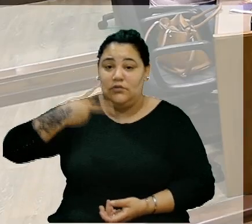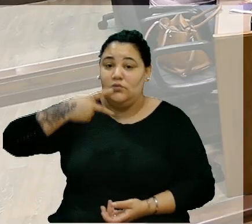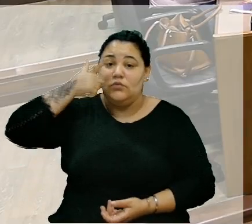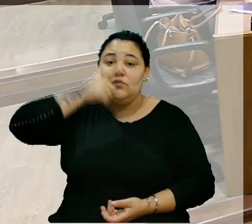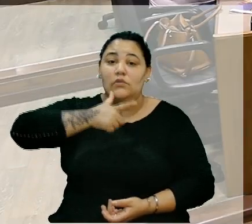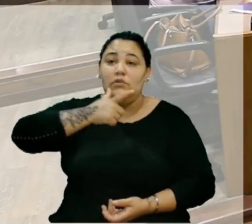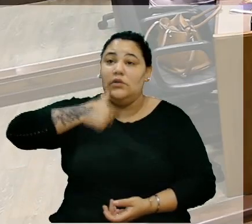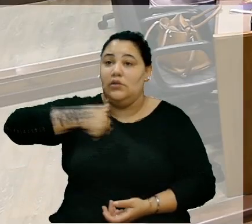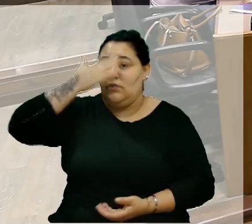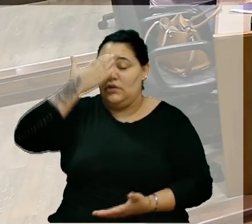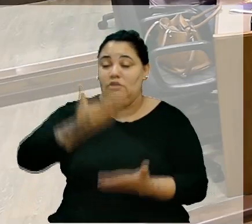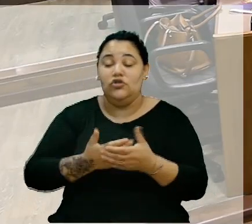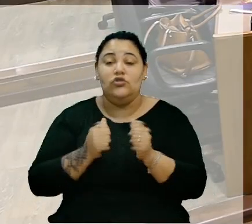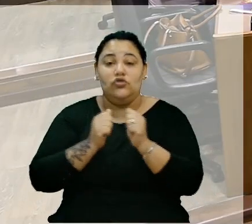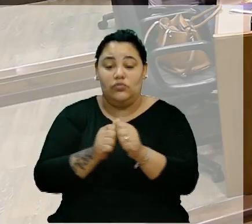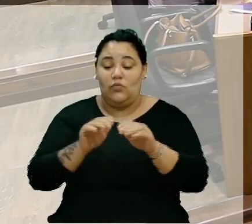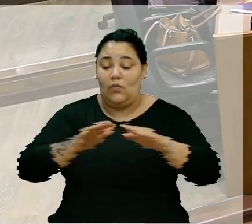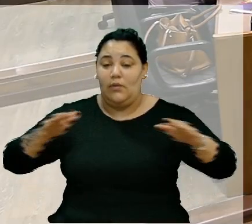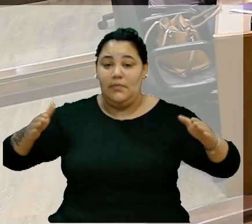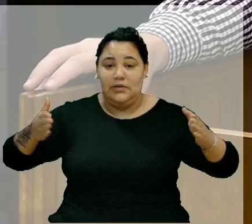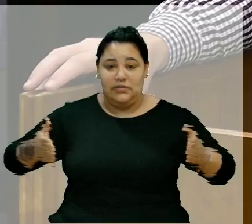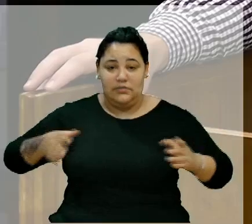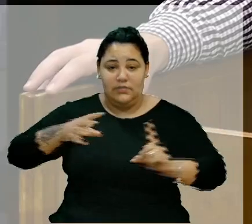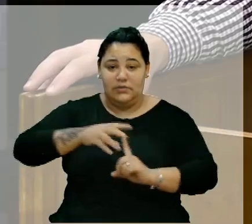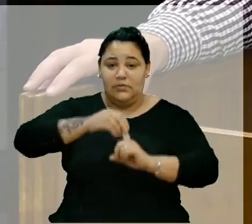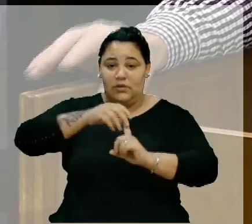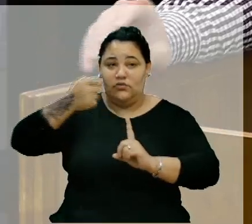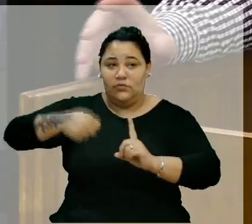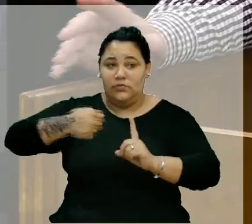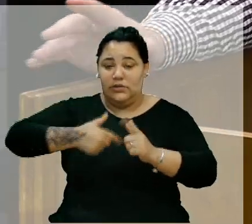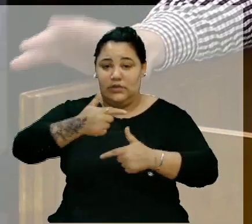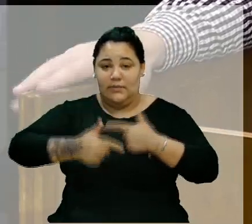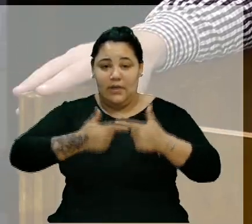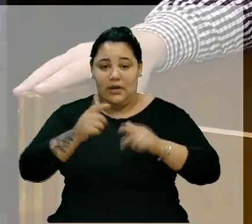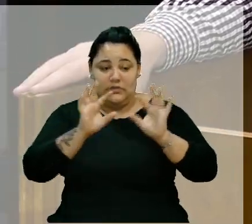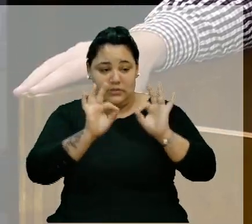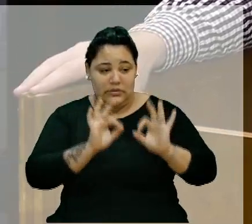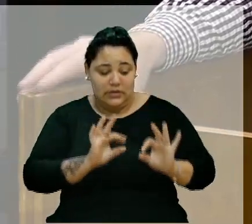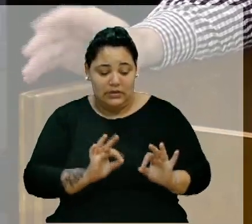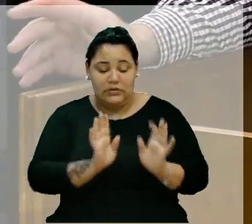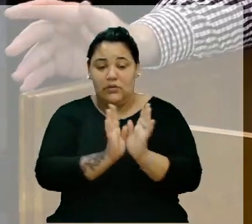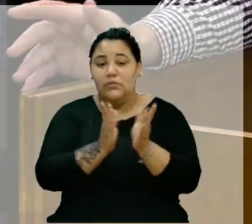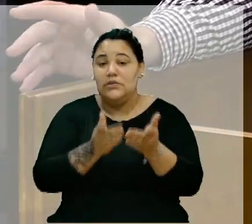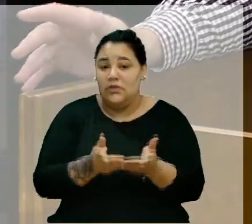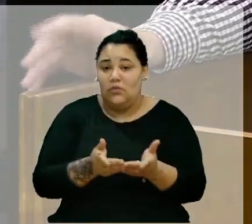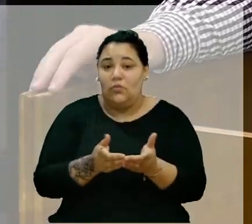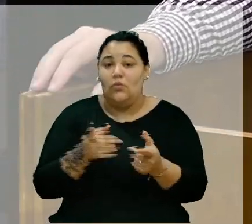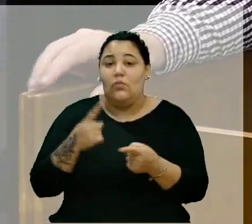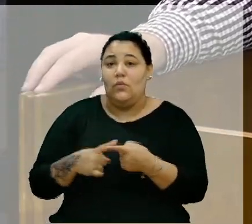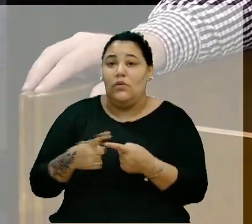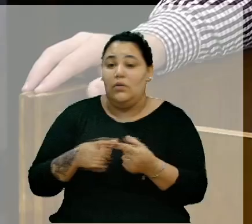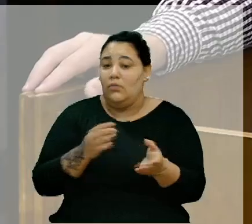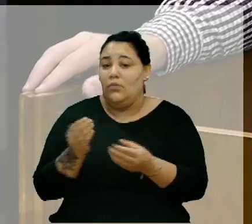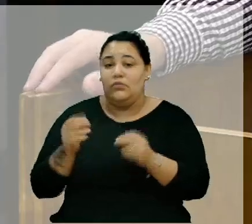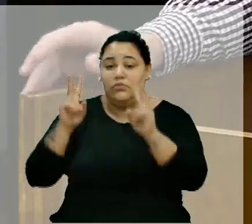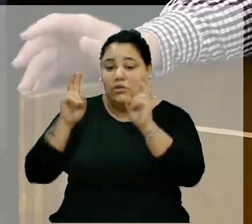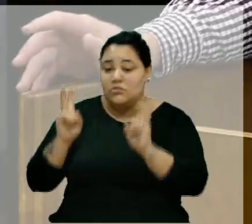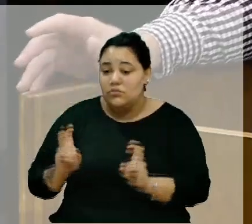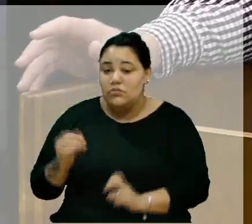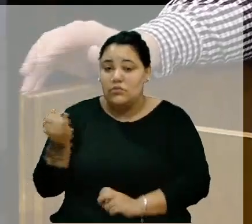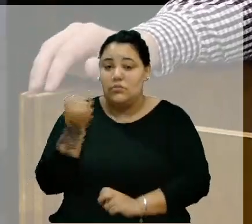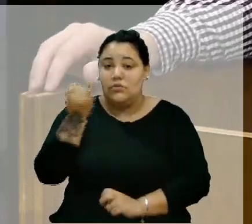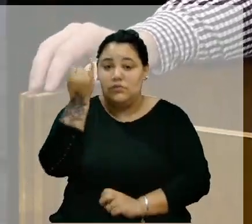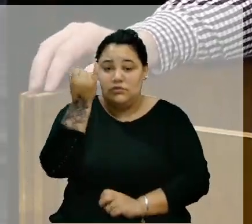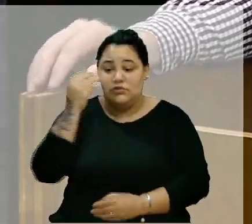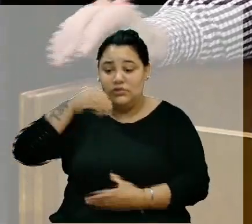nós tenhamos, junto com a mesa diretora, trabalhar a questão das comissões para que muitos assuntos importantes aqui na nossa cidade não